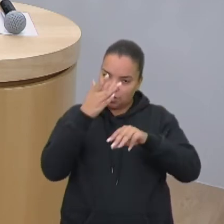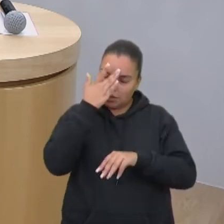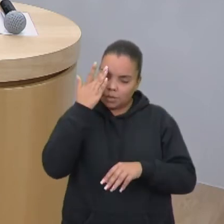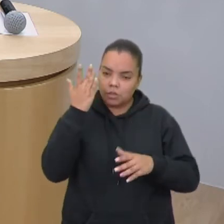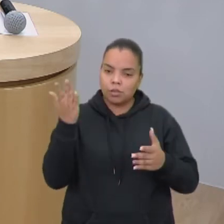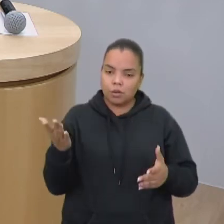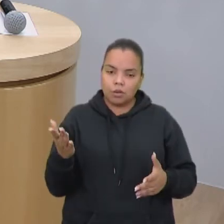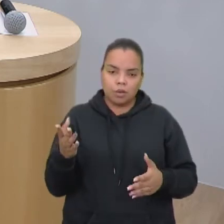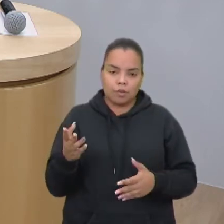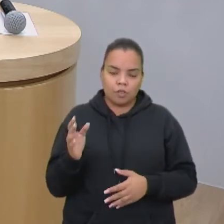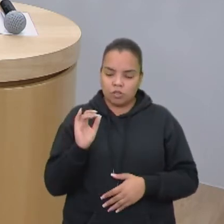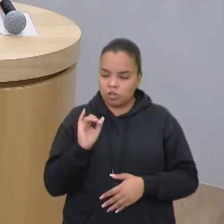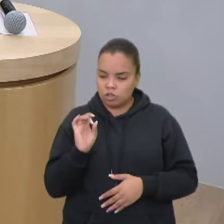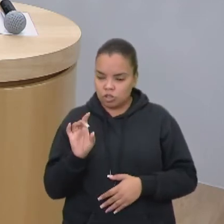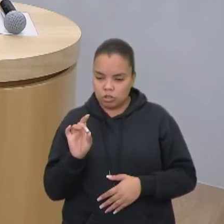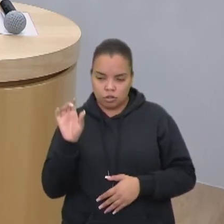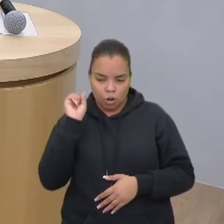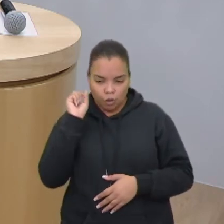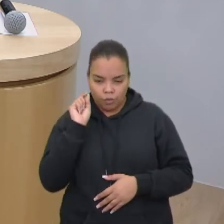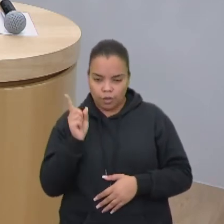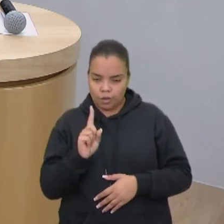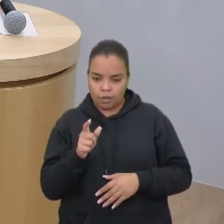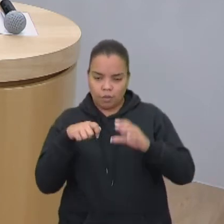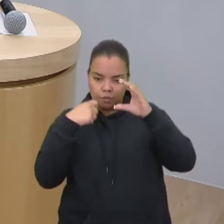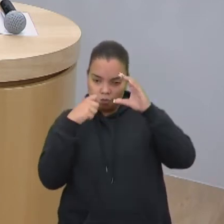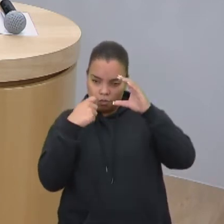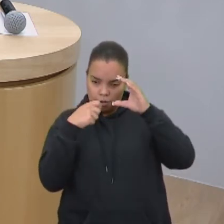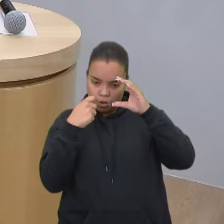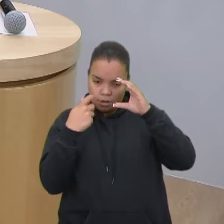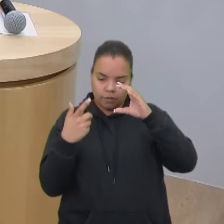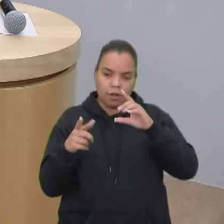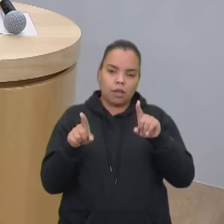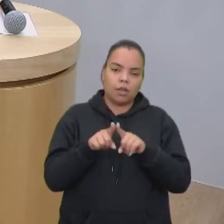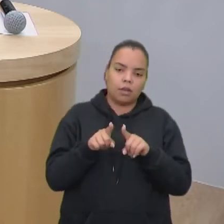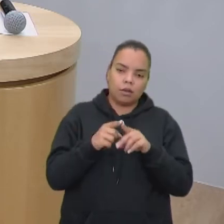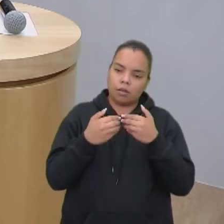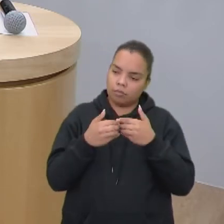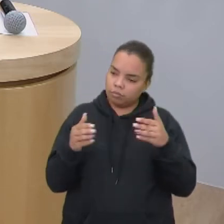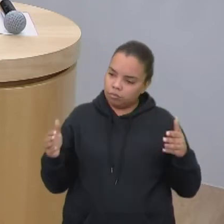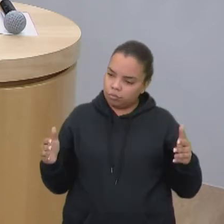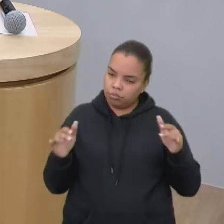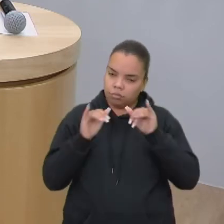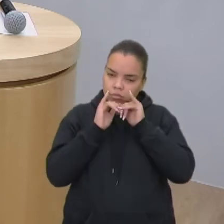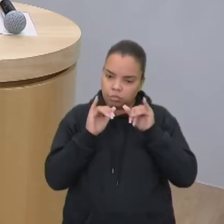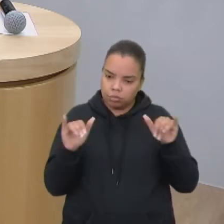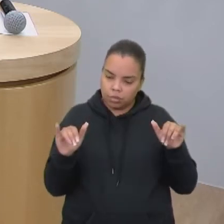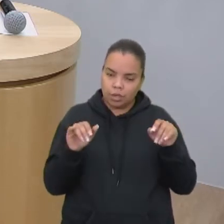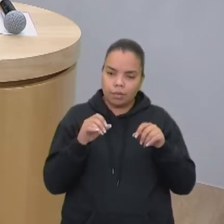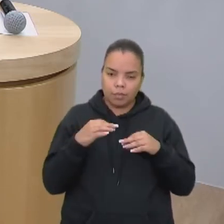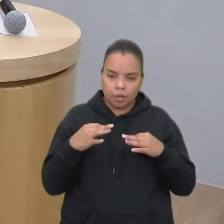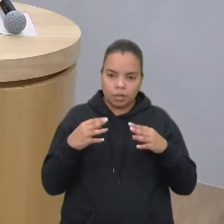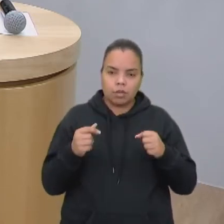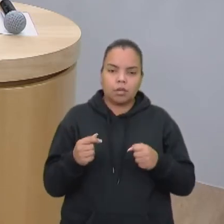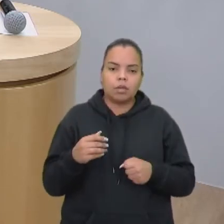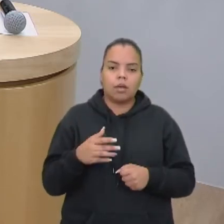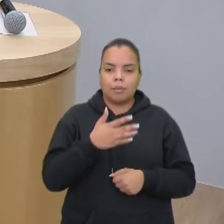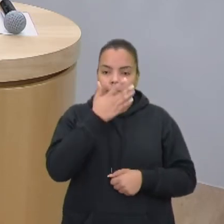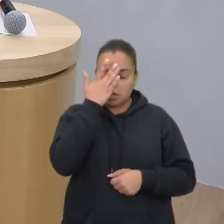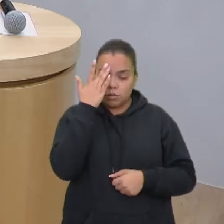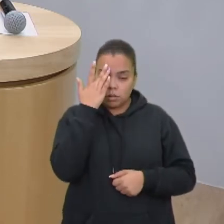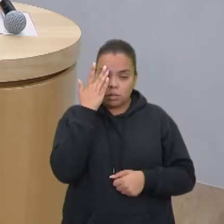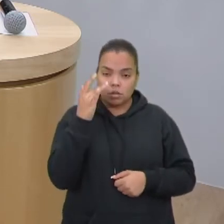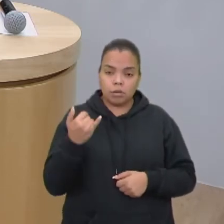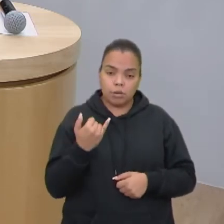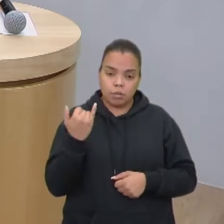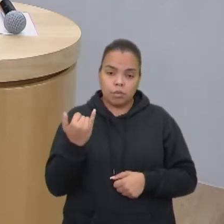ficar mais ouvindo só historinha, eu já tenho gravado, que nem eu tenho de pessoas que são aí consideradas importantes, né? Mas que pra mim não é tão